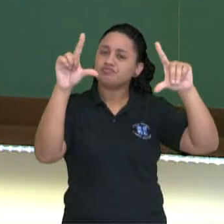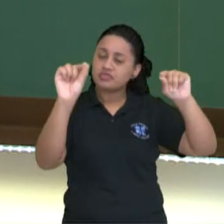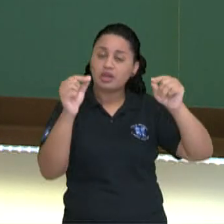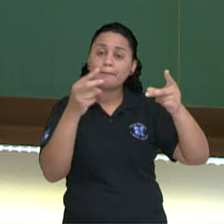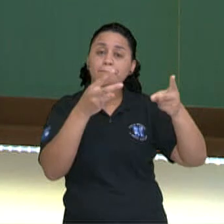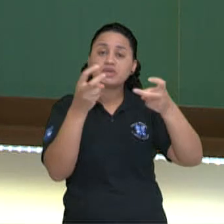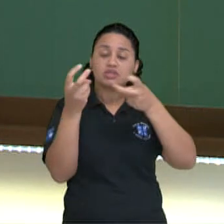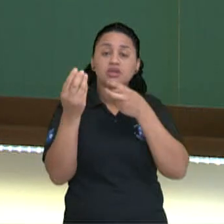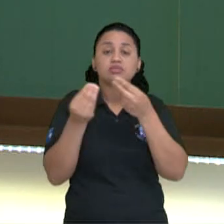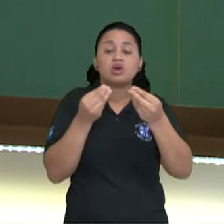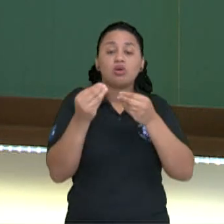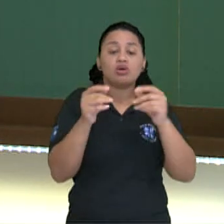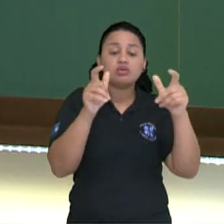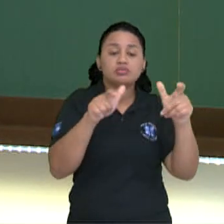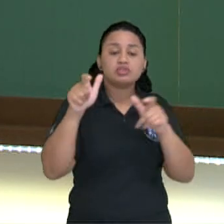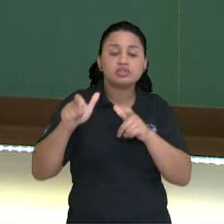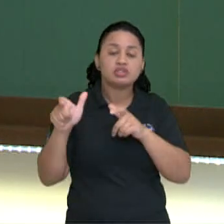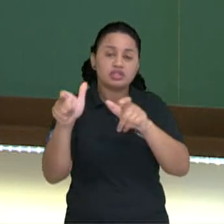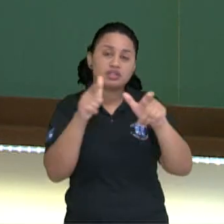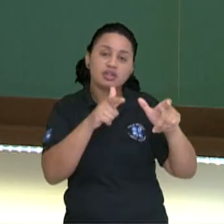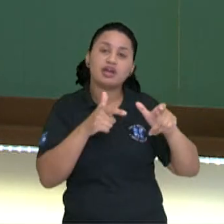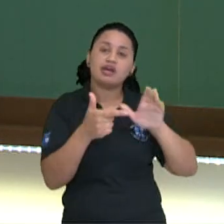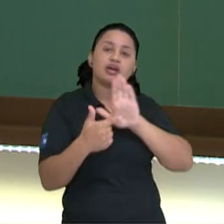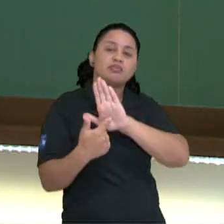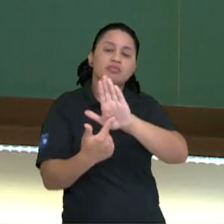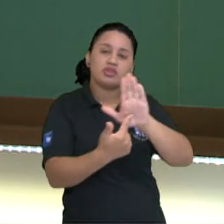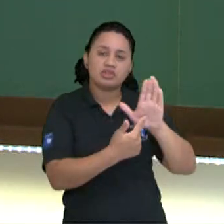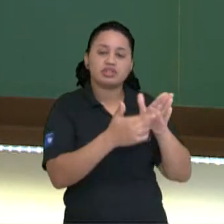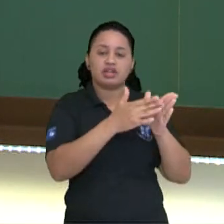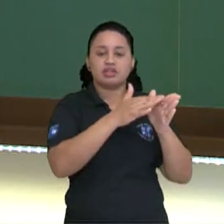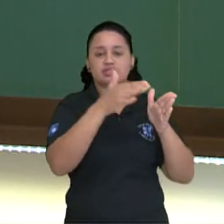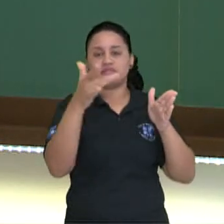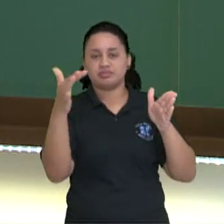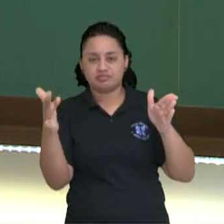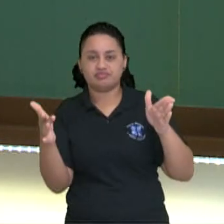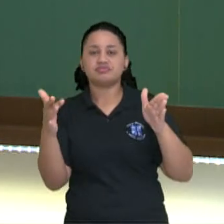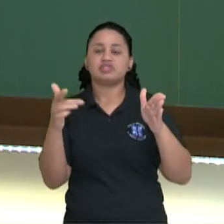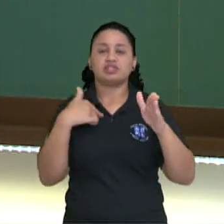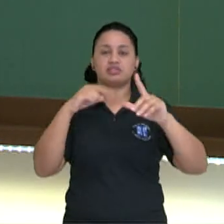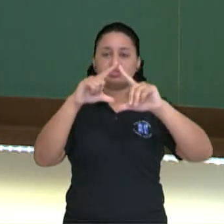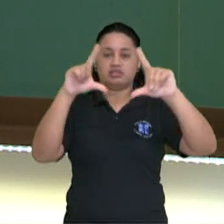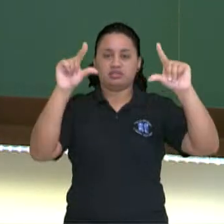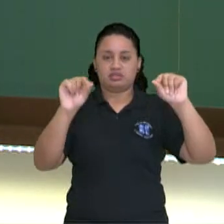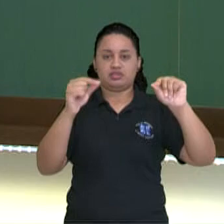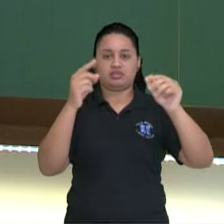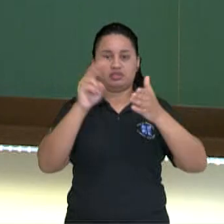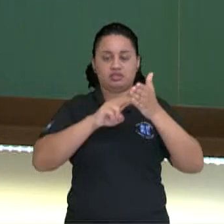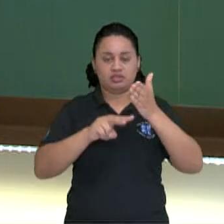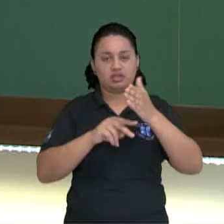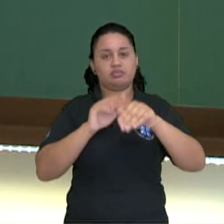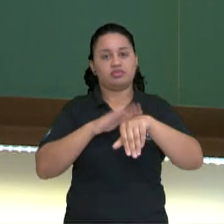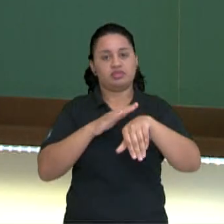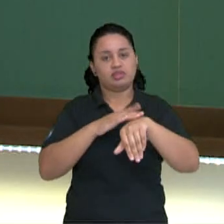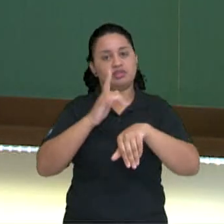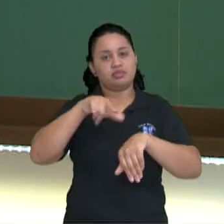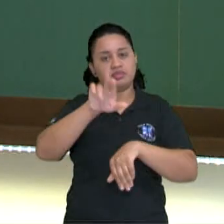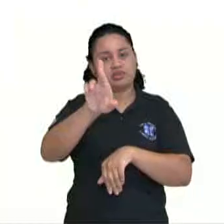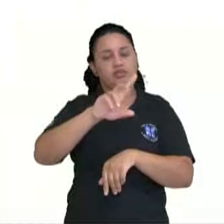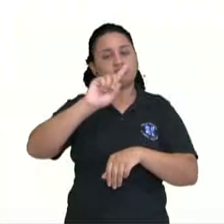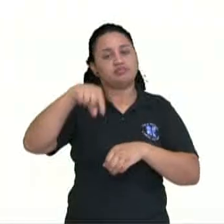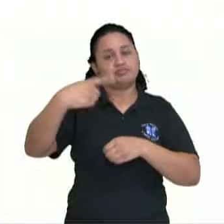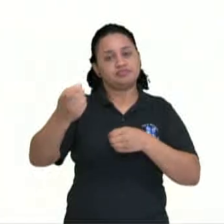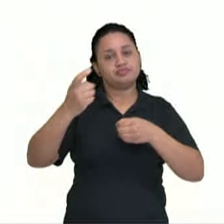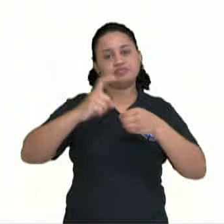como que esse ambiente é construído nessa passagem aqui que a gente acabou de ler. Eu vou dar um tempo para você responder e já